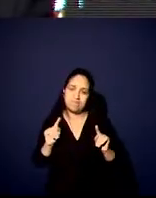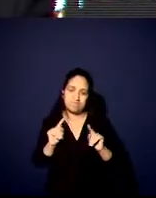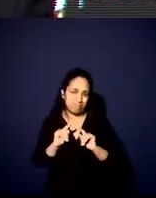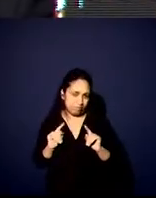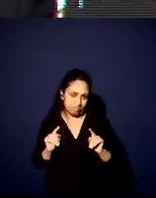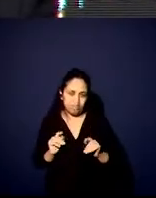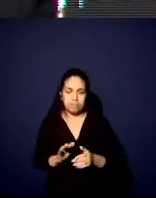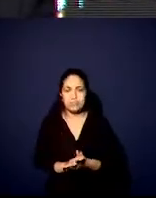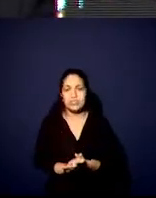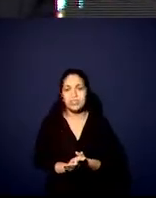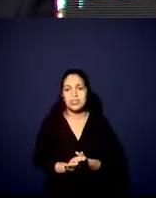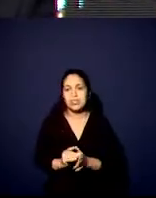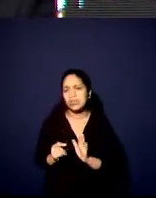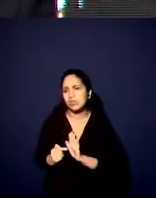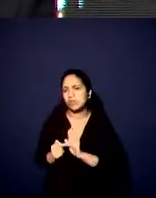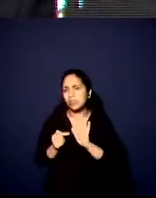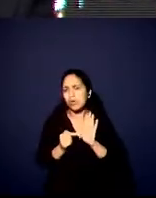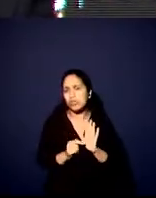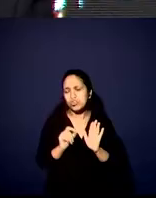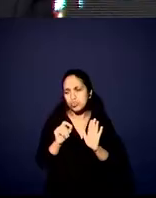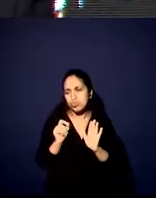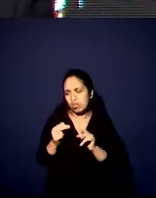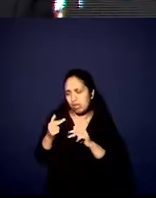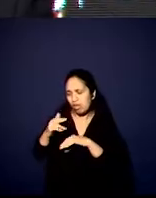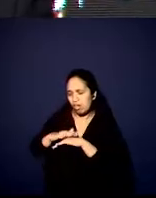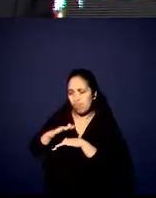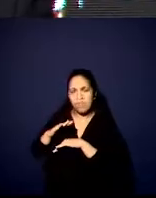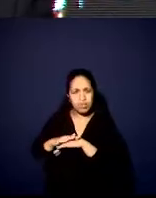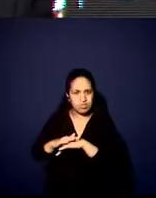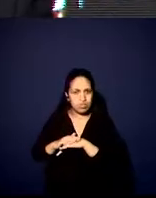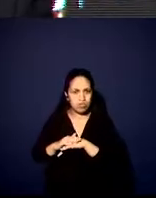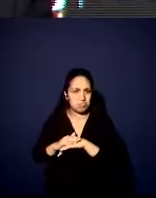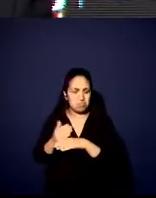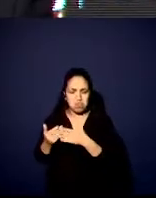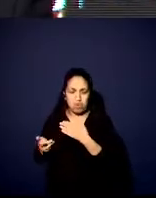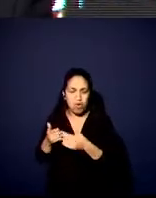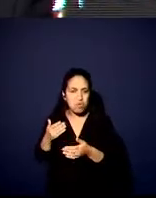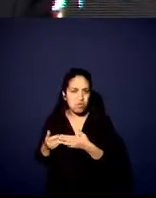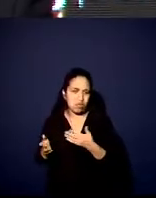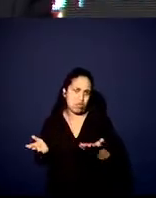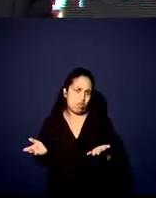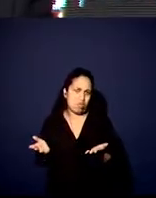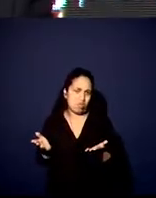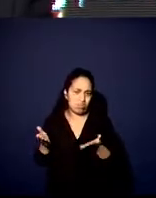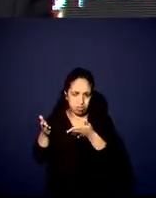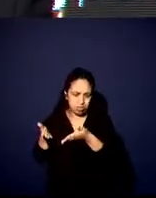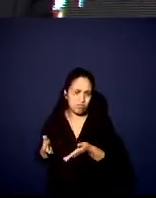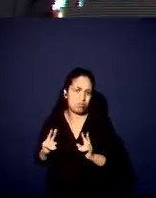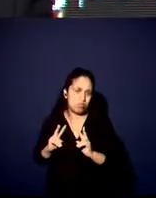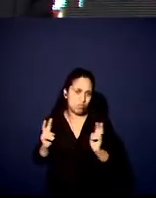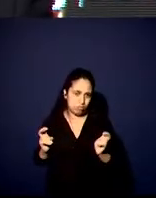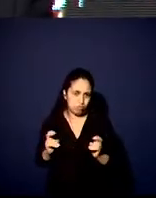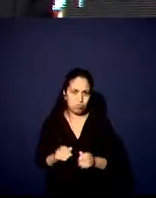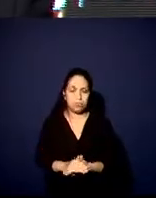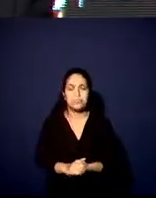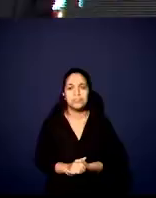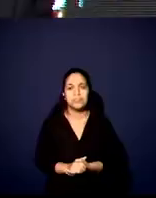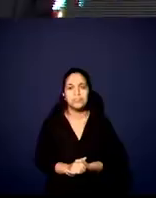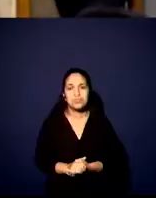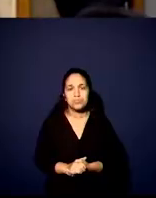que justifique qualquer ação mas incisiva com relação a isso então